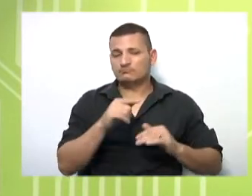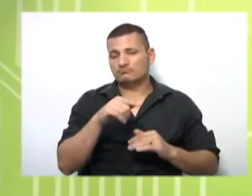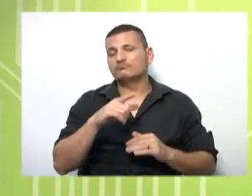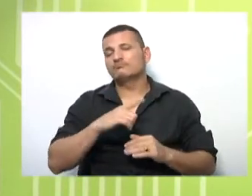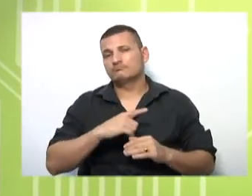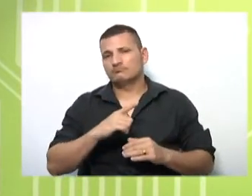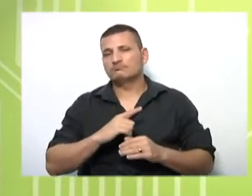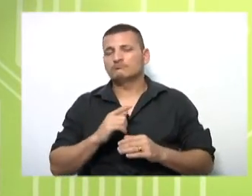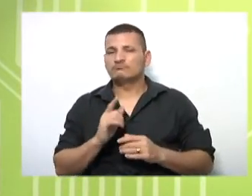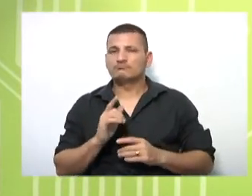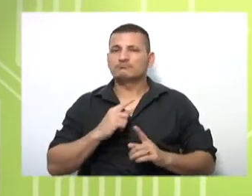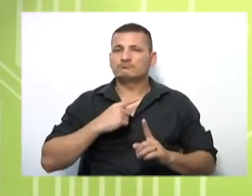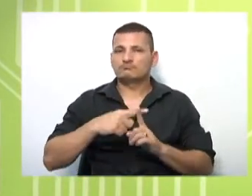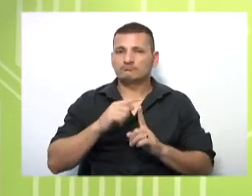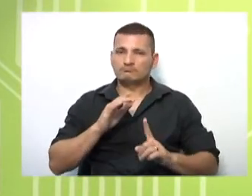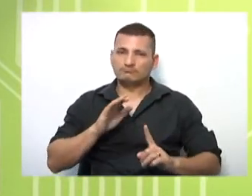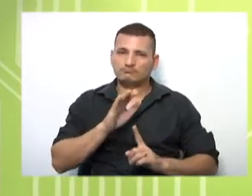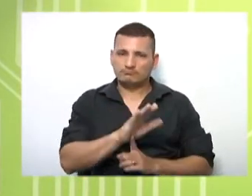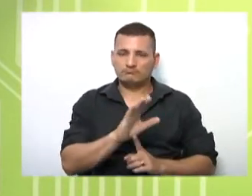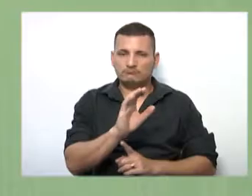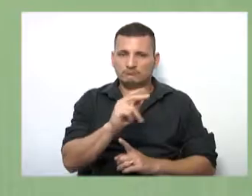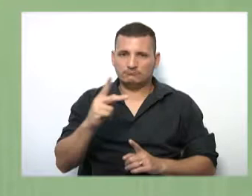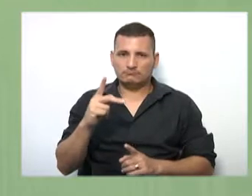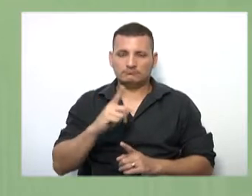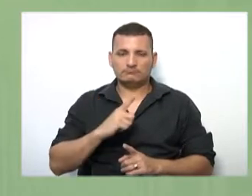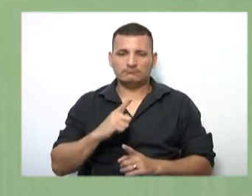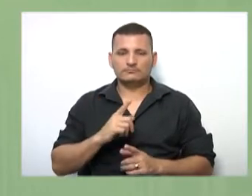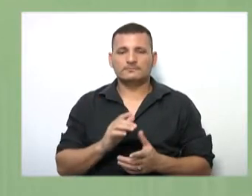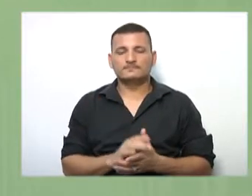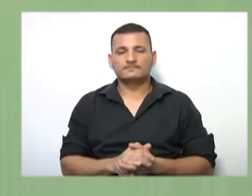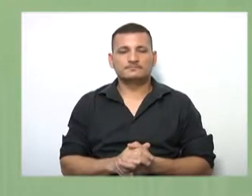com a cooperativa do ramo mineral.